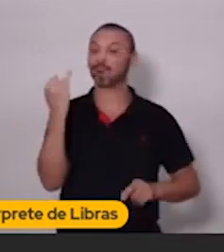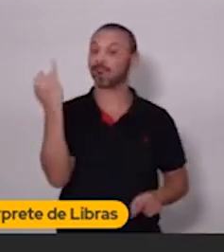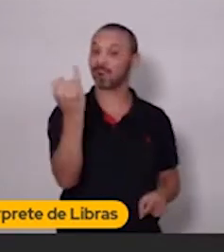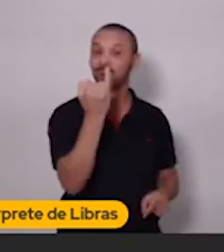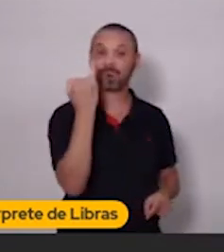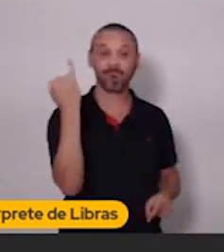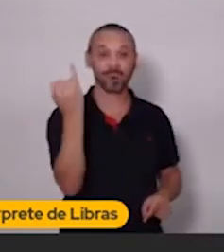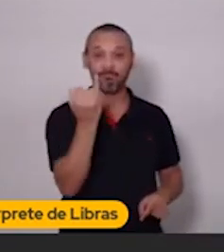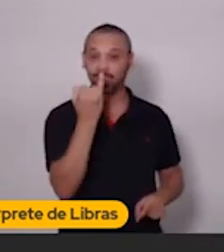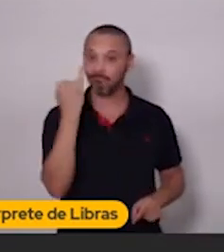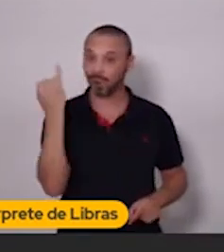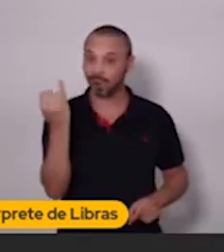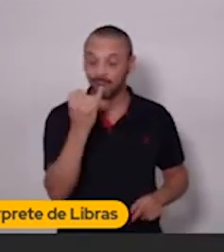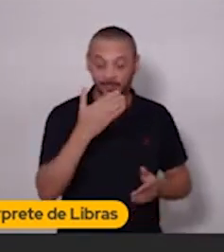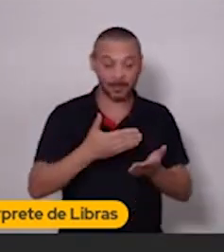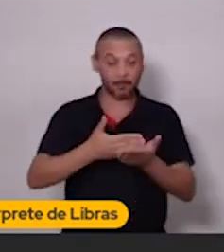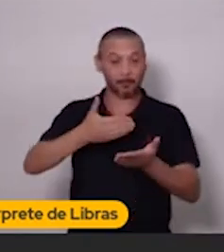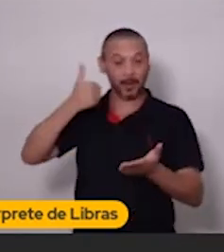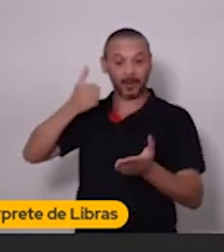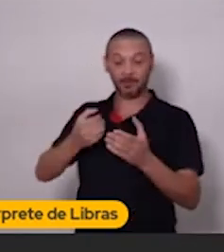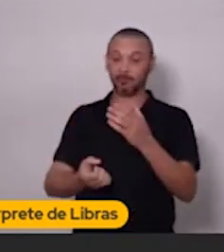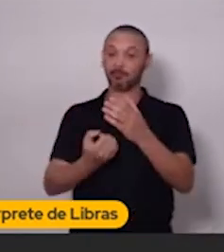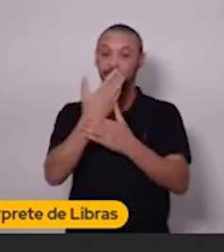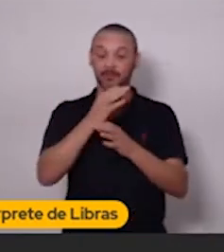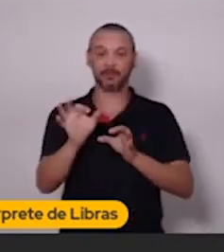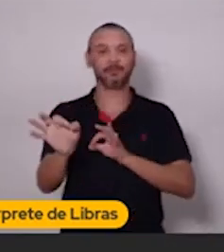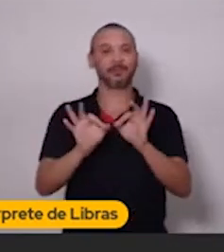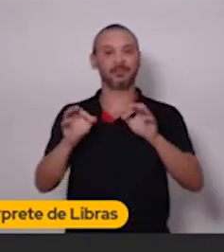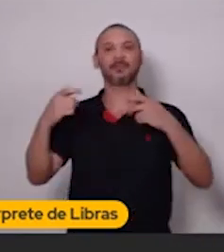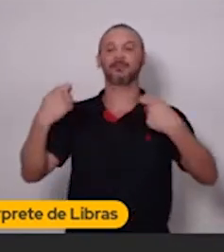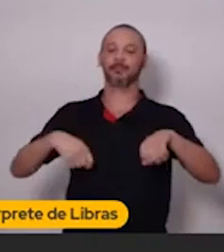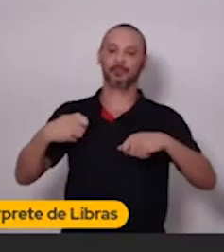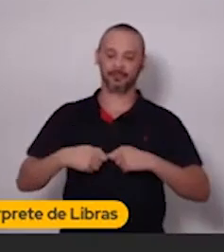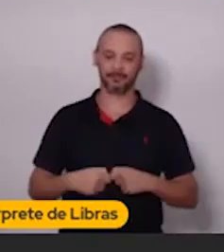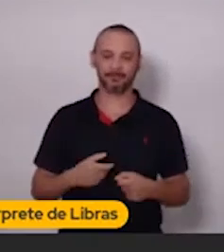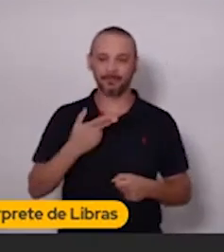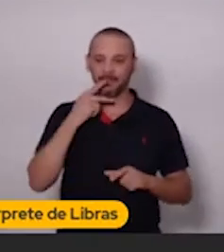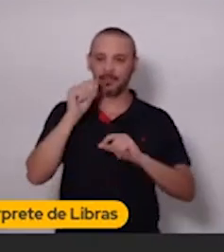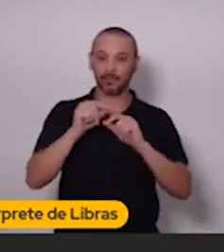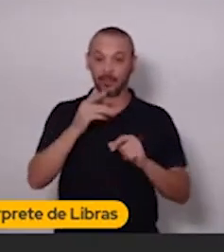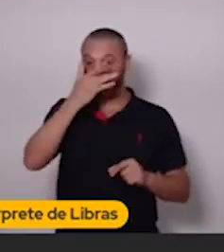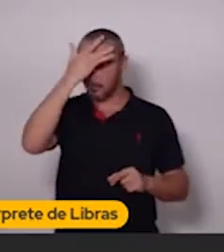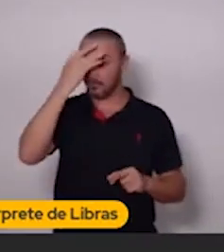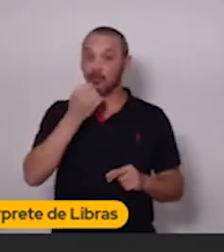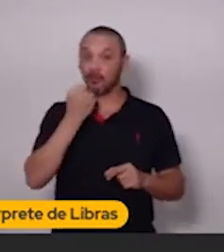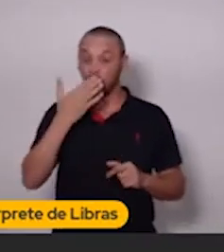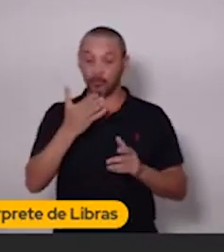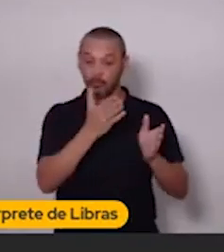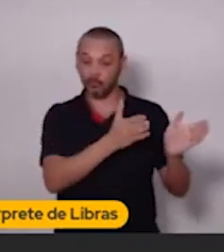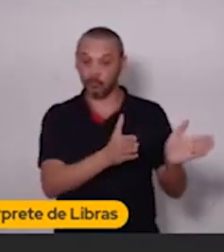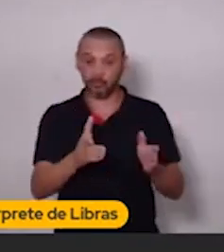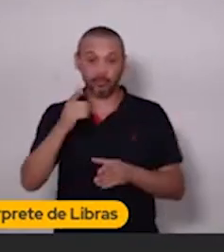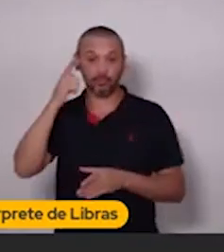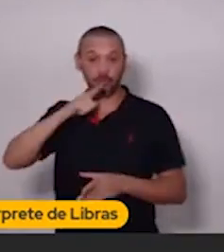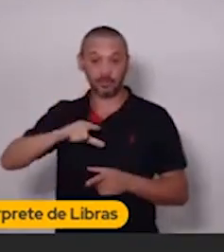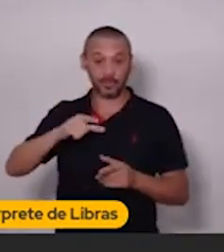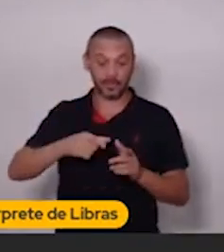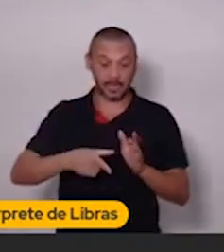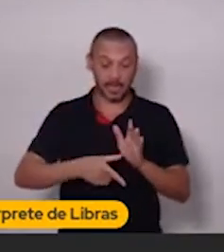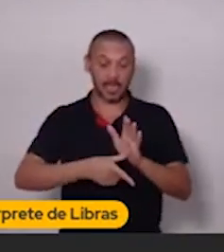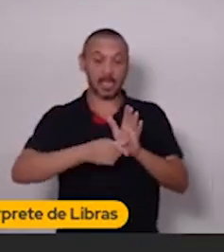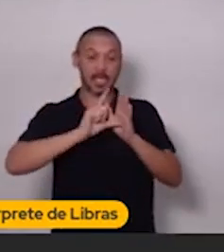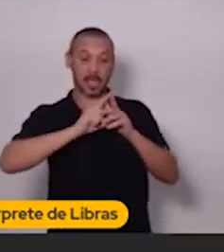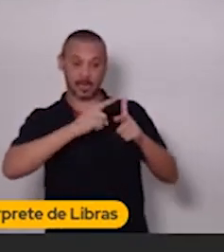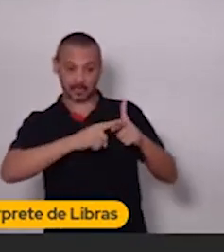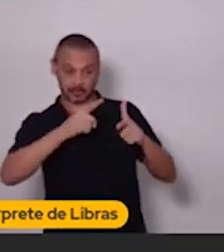crucial do processo de pré-produção, assim, se planejar. Eu costumo dizer que um bom produtor é aquele que prevê os problemas antes deles